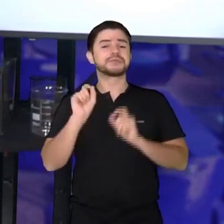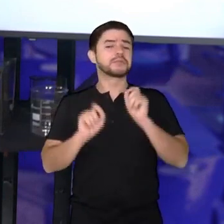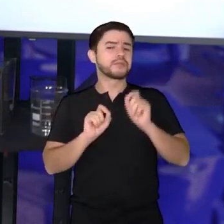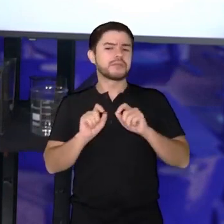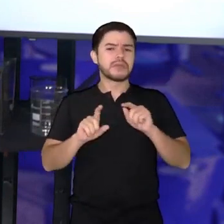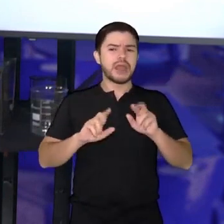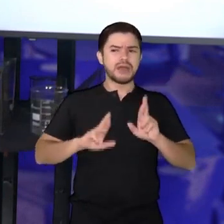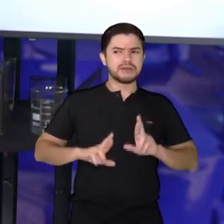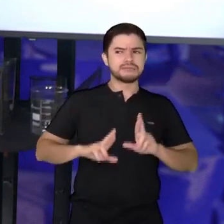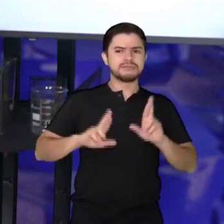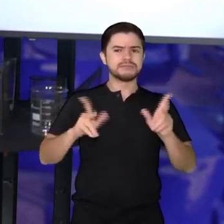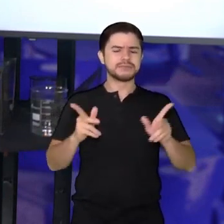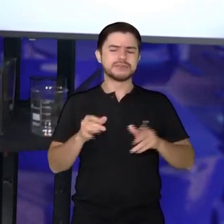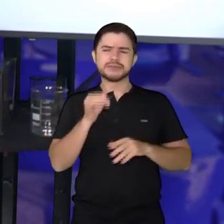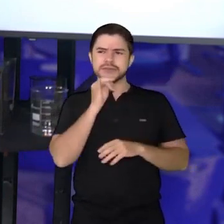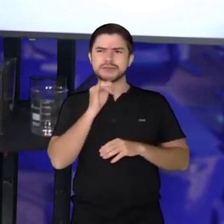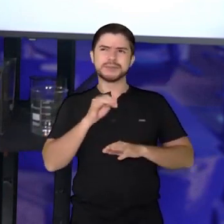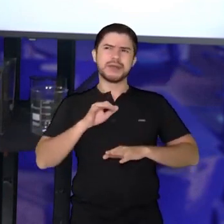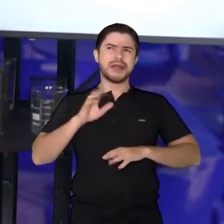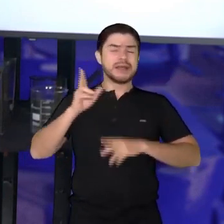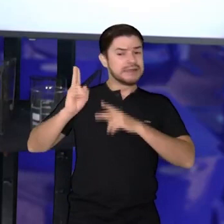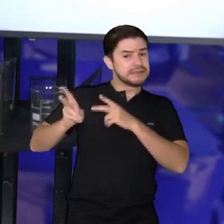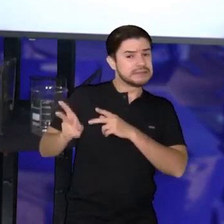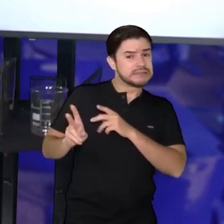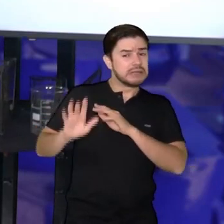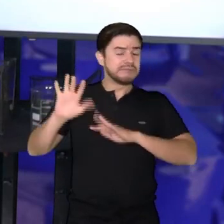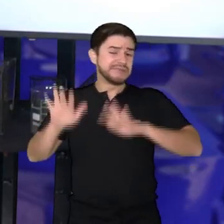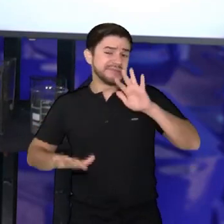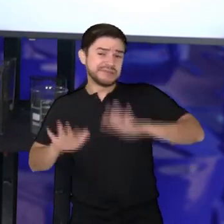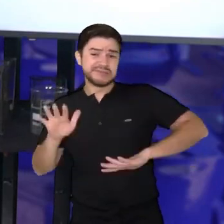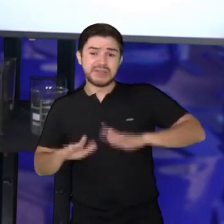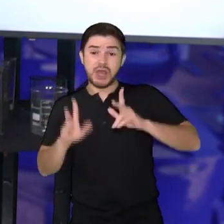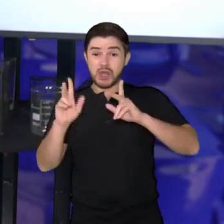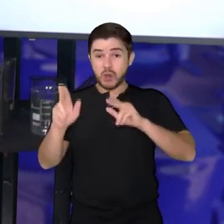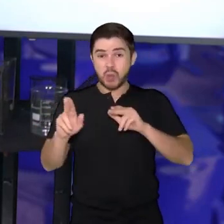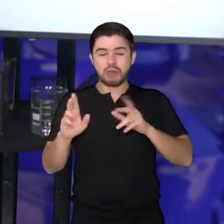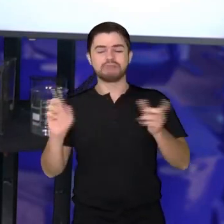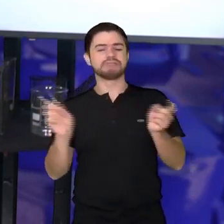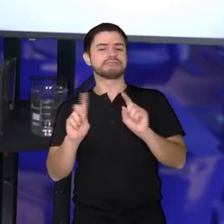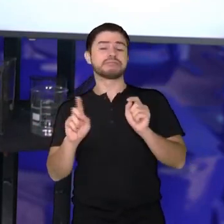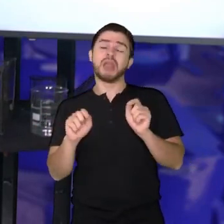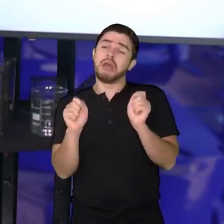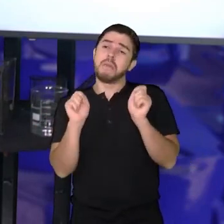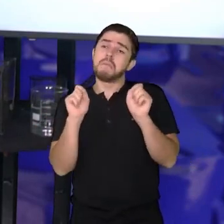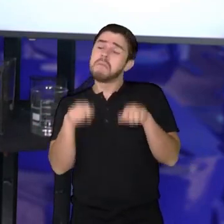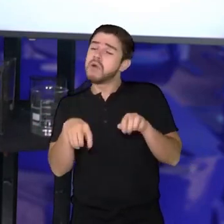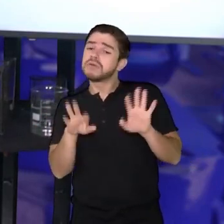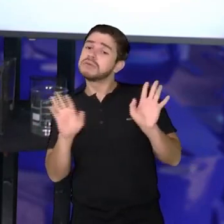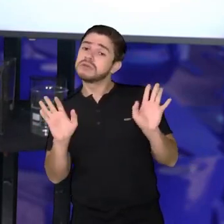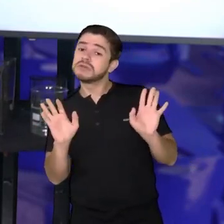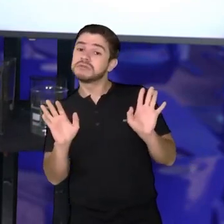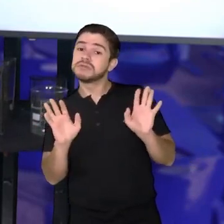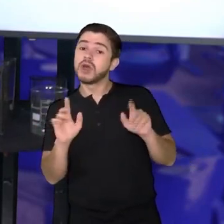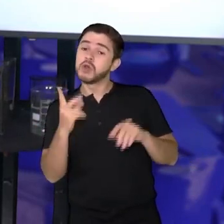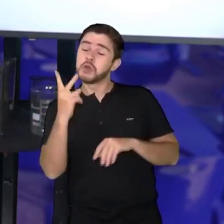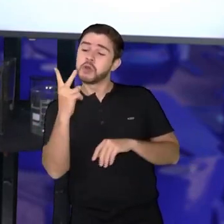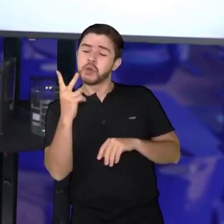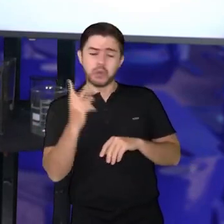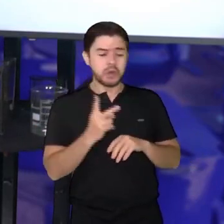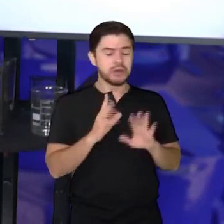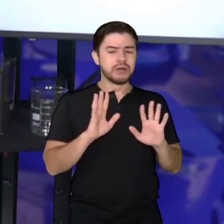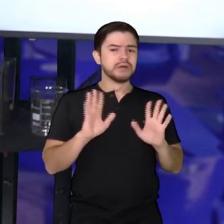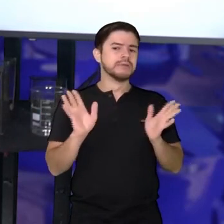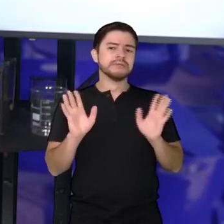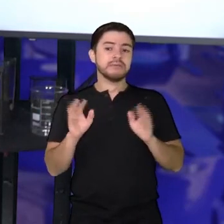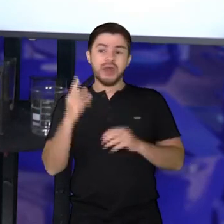sempre, nessa situação, iremos ter medidas iguais. Possa ser que coincida duas dessas medidas, mas nem